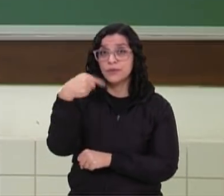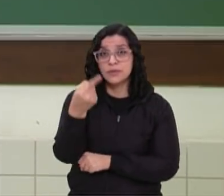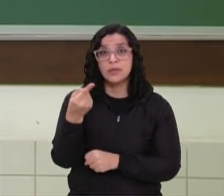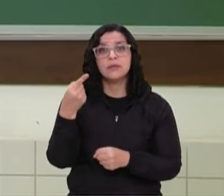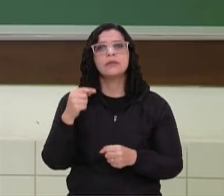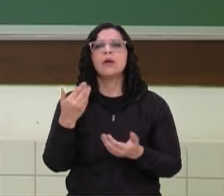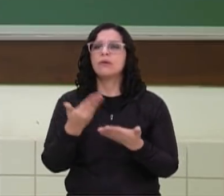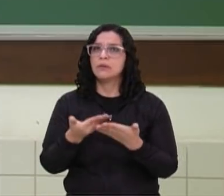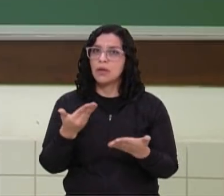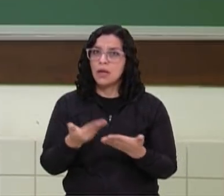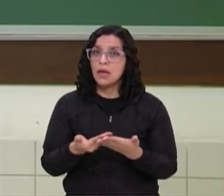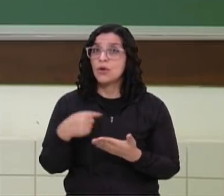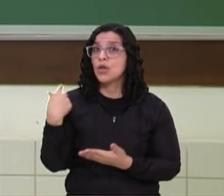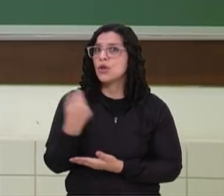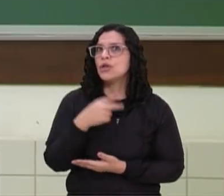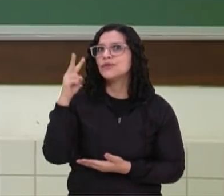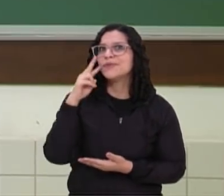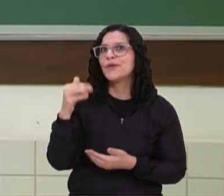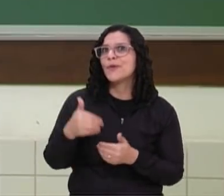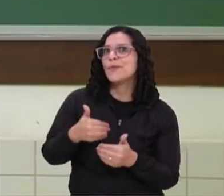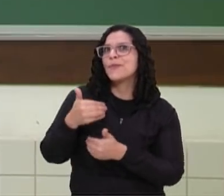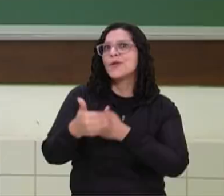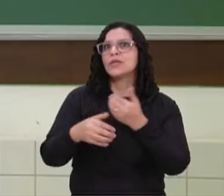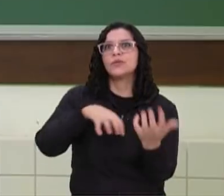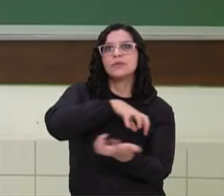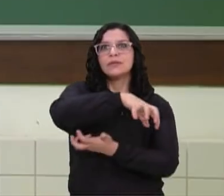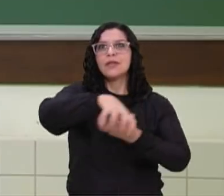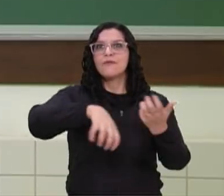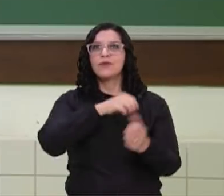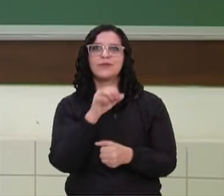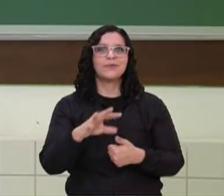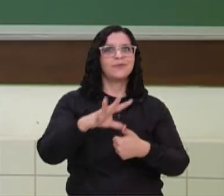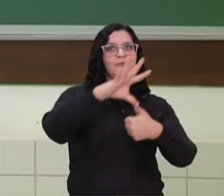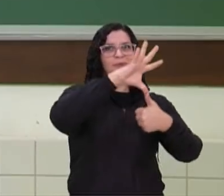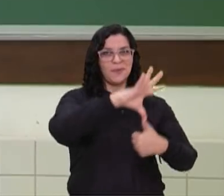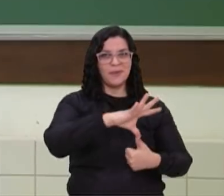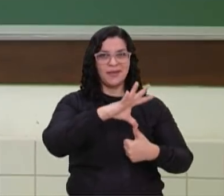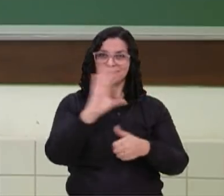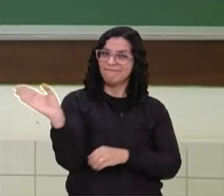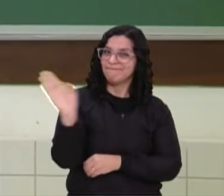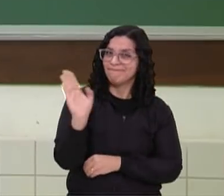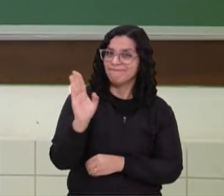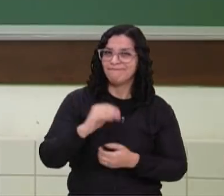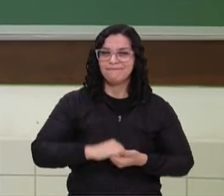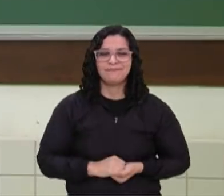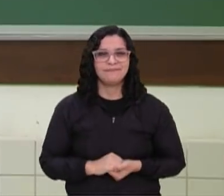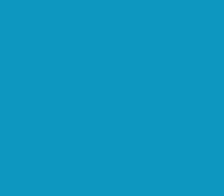para a nossa próxima aula, onde vamos ver o processo da Revolução Americana. Até lá!